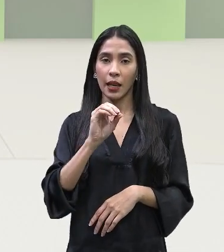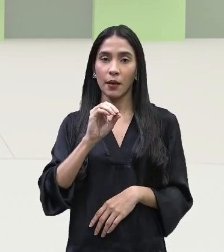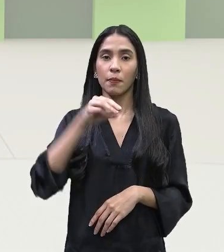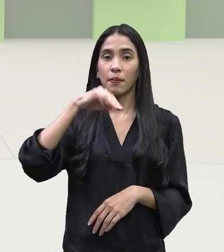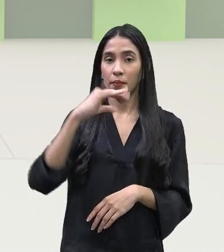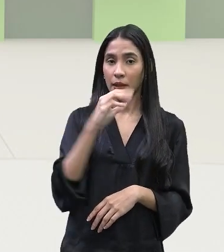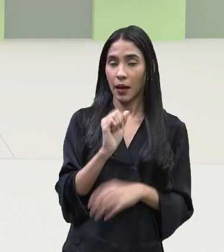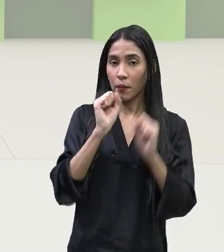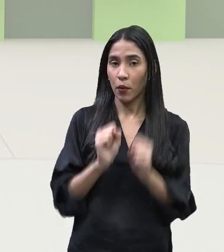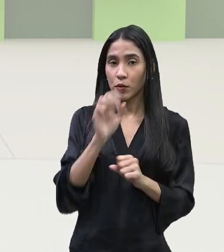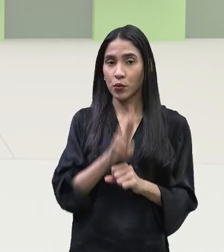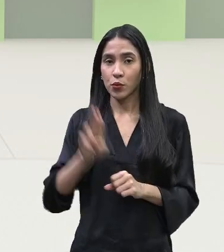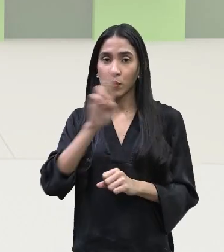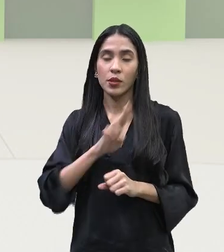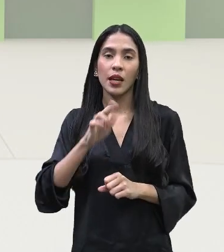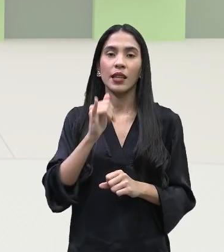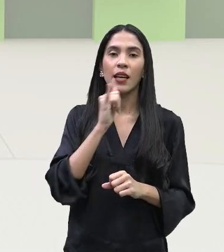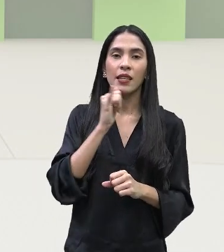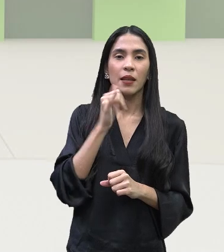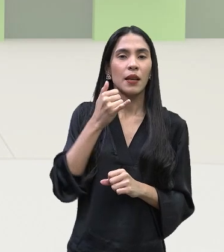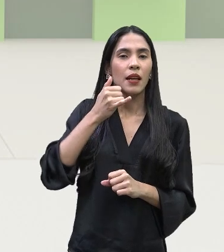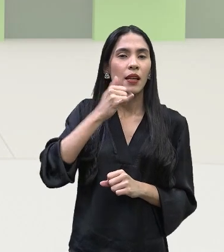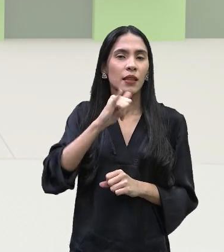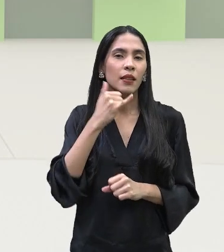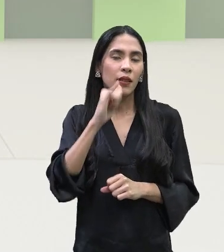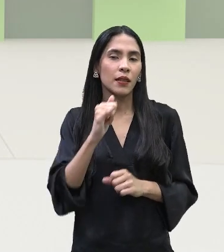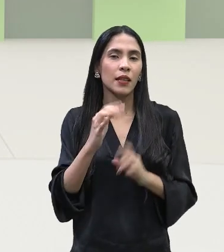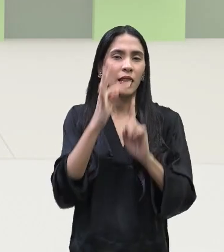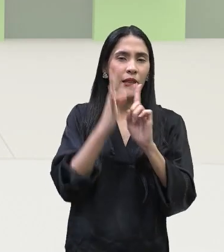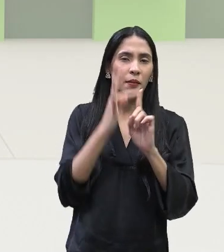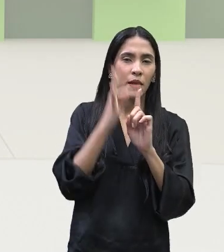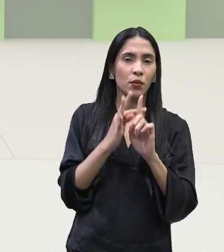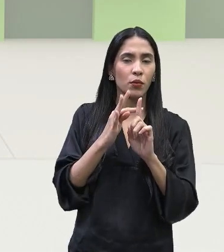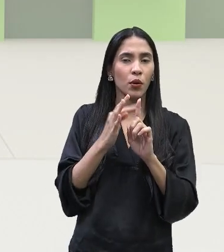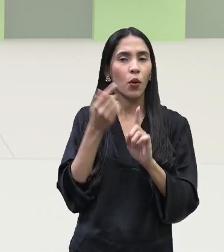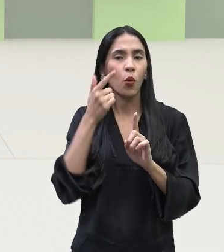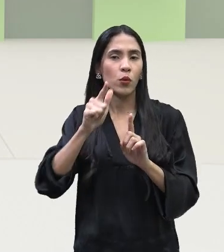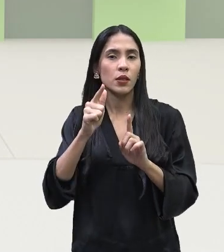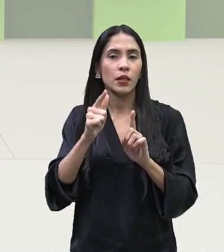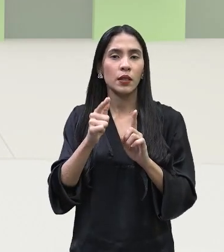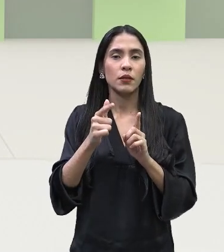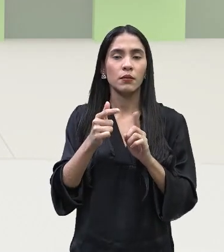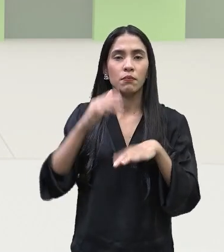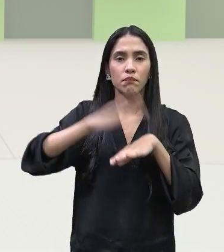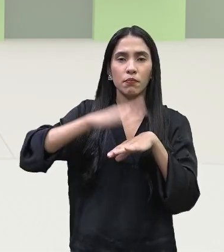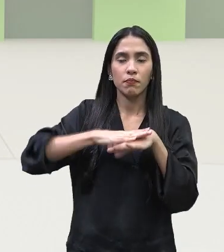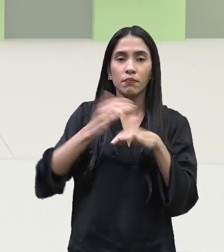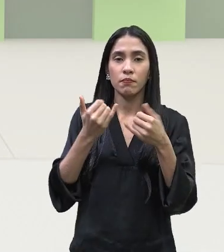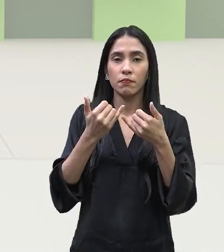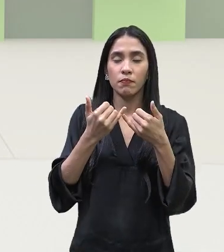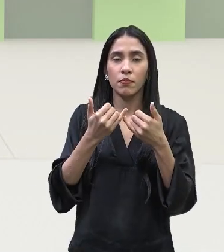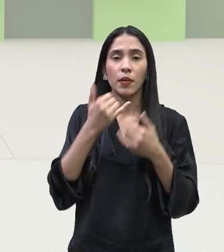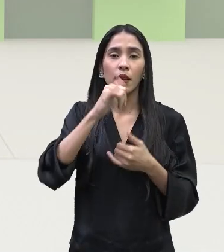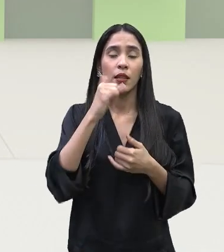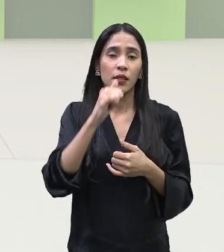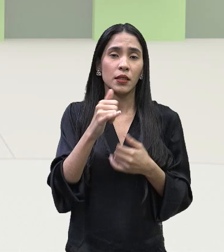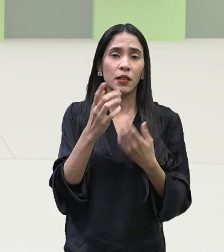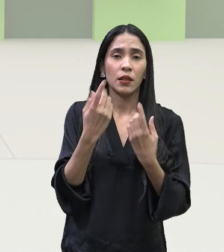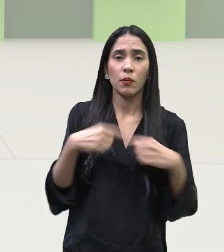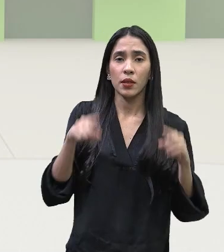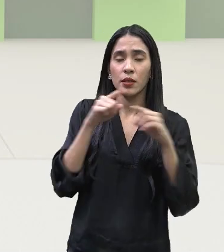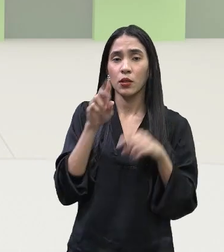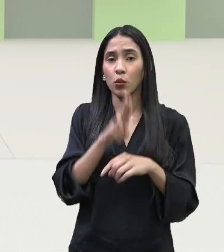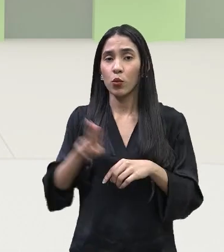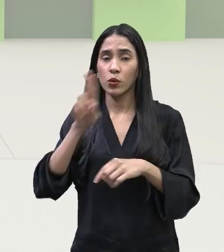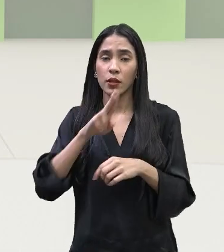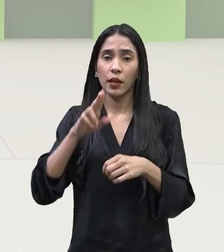para usinas que requerem altas temperaturas para produzir energia elétrica, sem a necessidade de utilizar